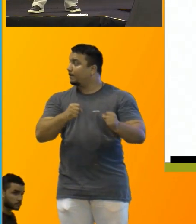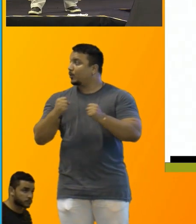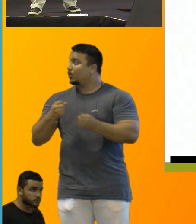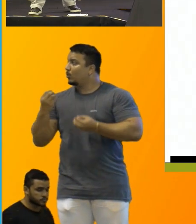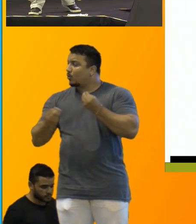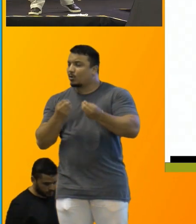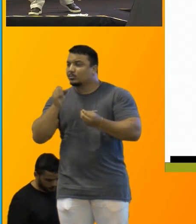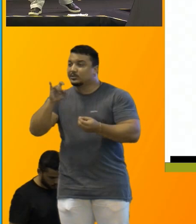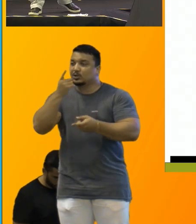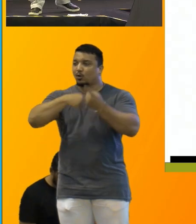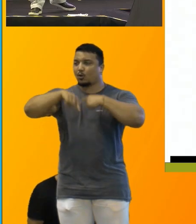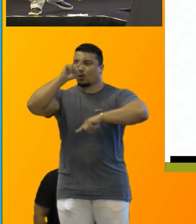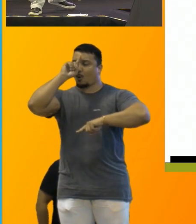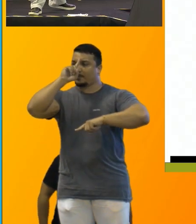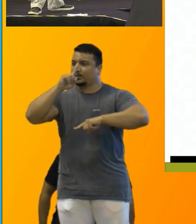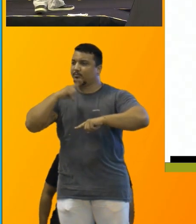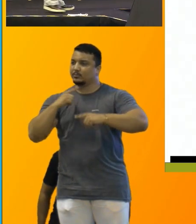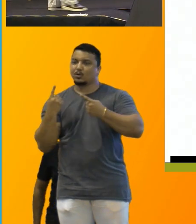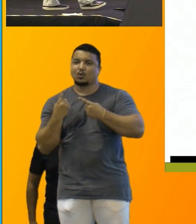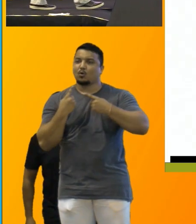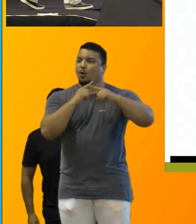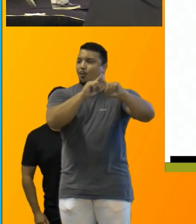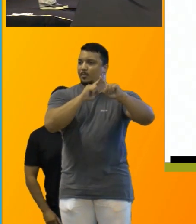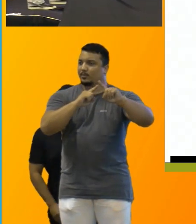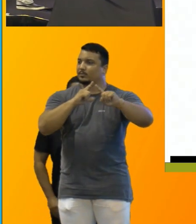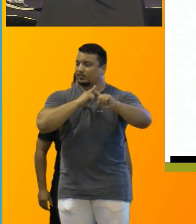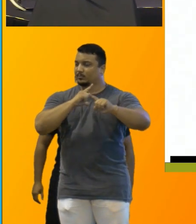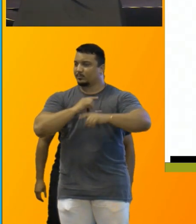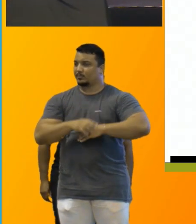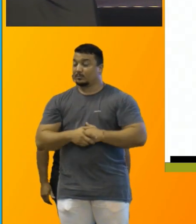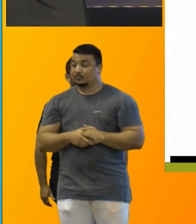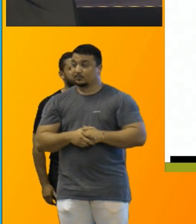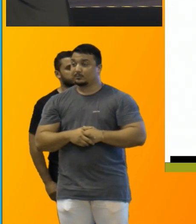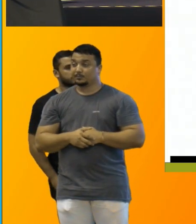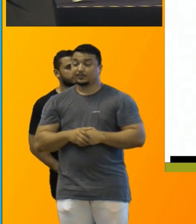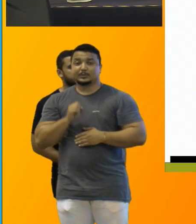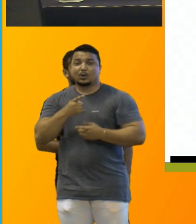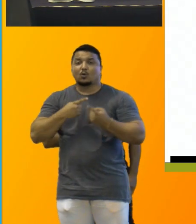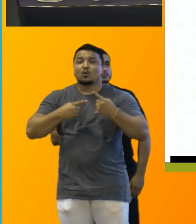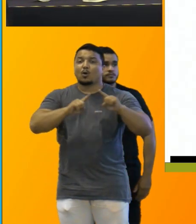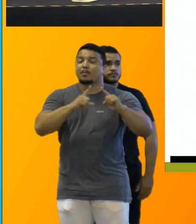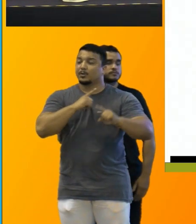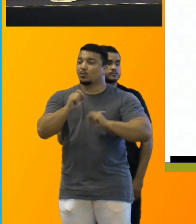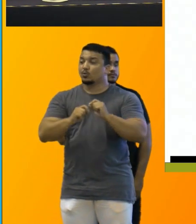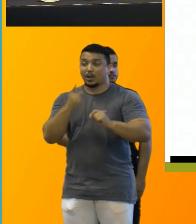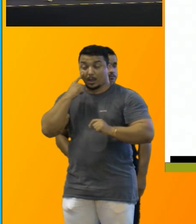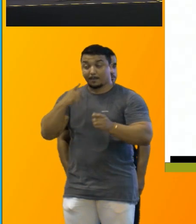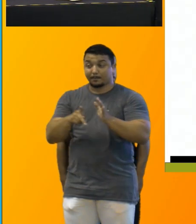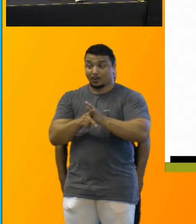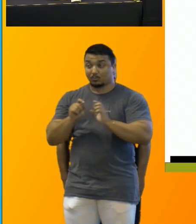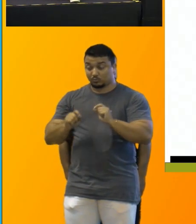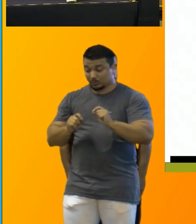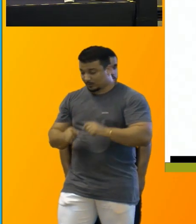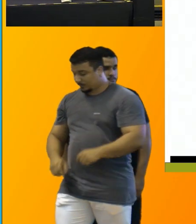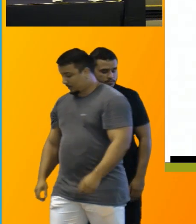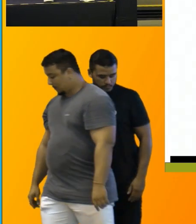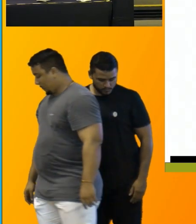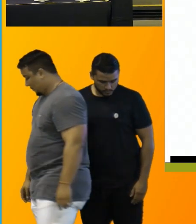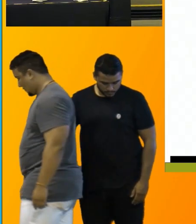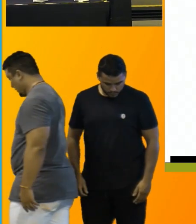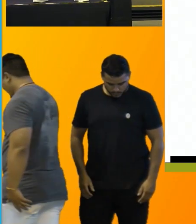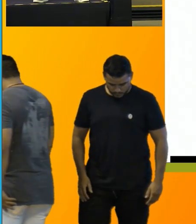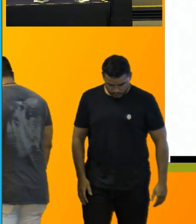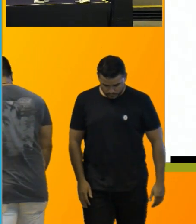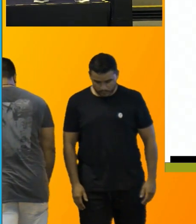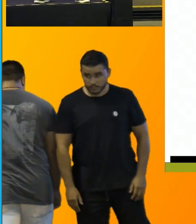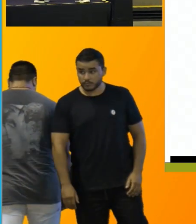através de um golpe. Diga comigo, através de um golpe. E todo golpe prenuncia uma ruptura institucional. Golpe